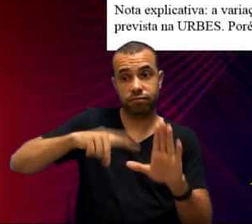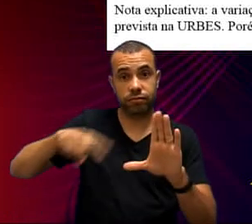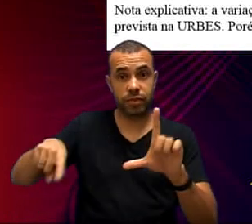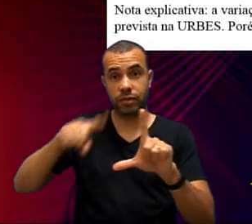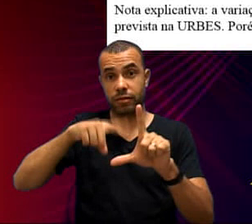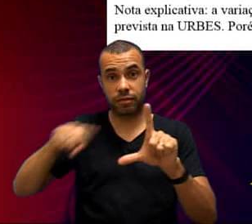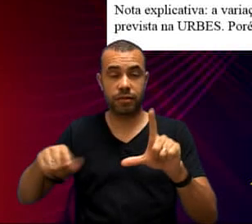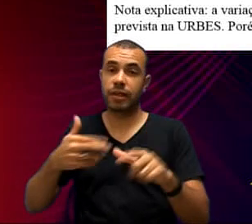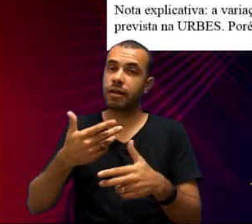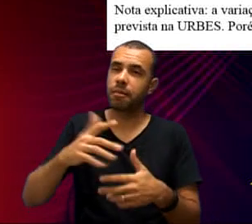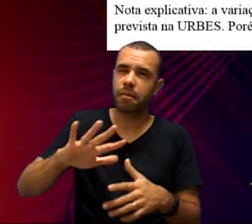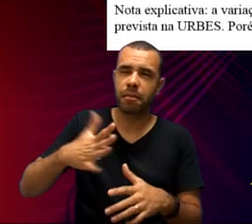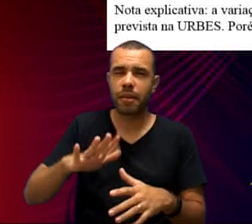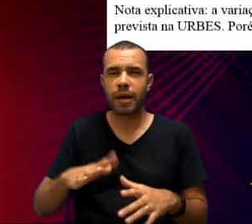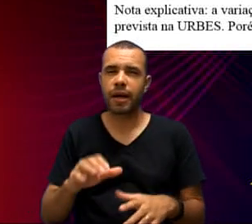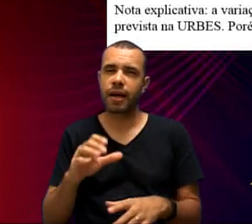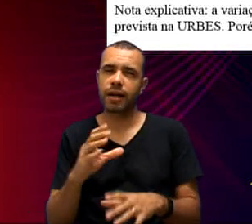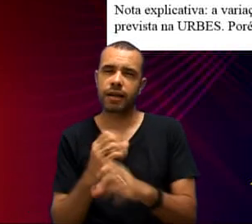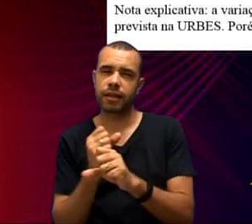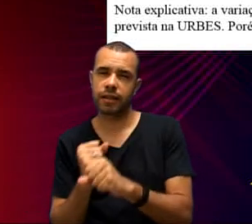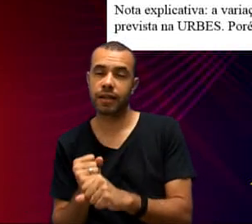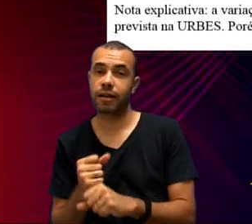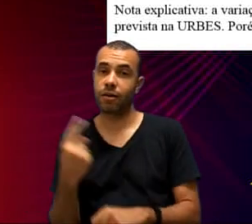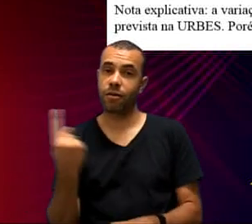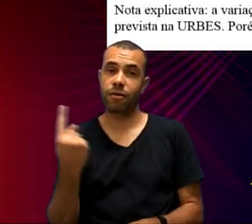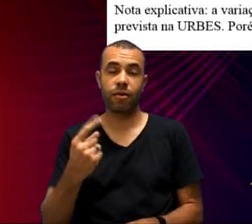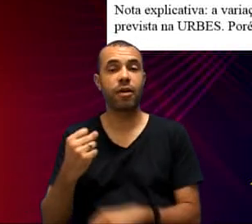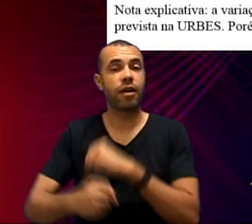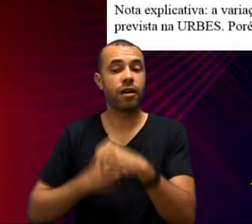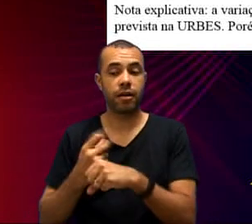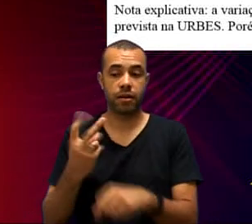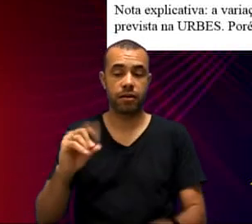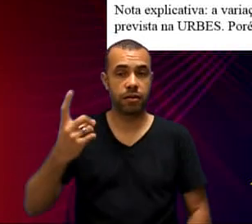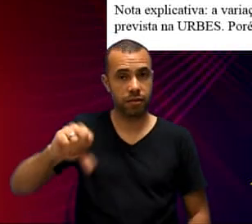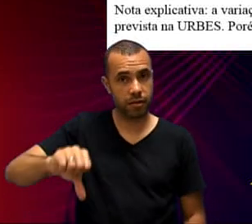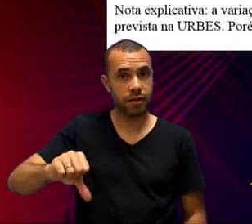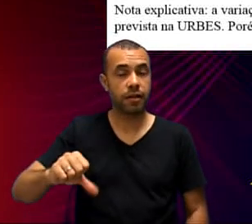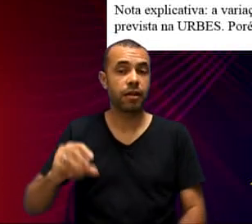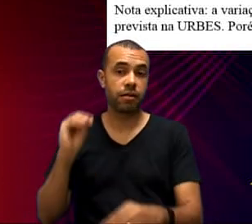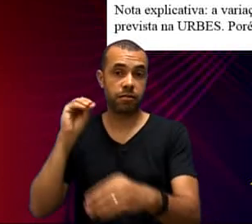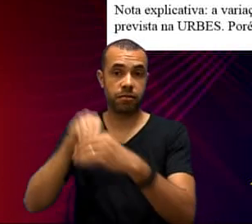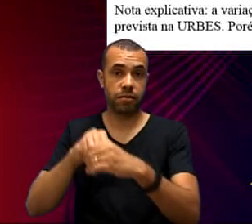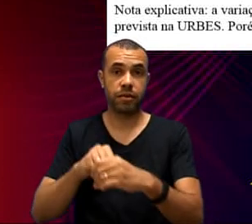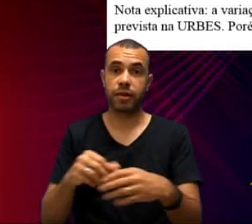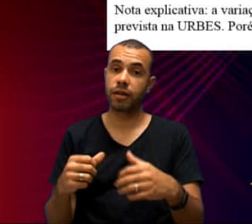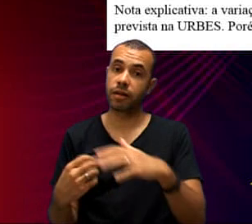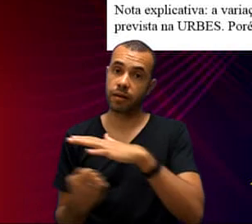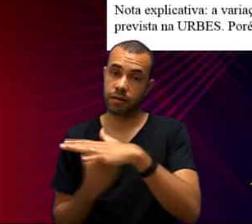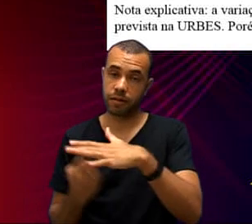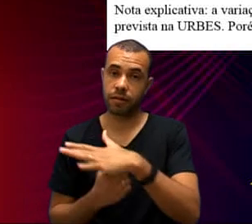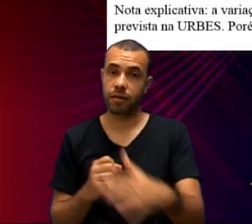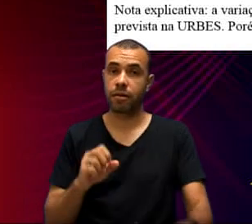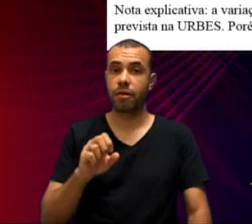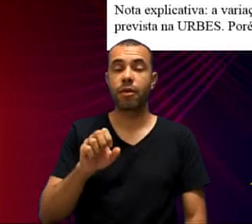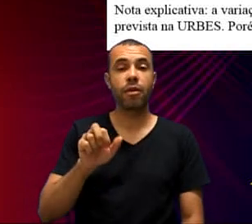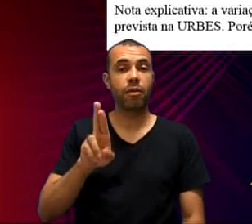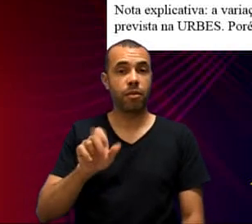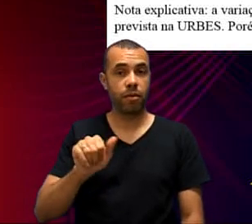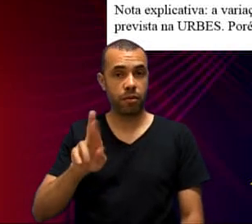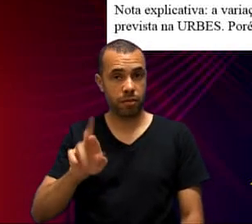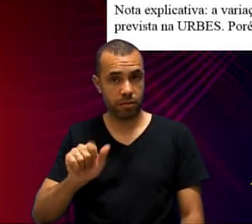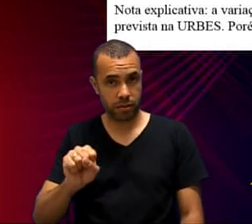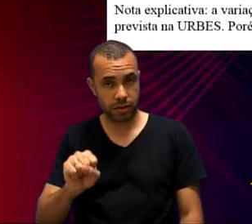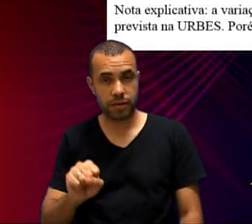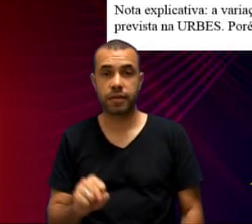Caixa Único, que atualmente, em 2019, ela está prevista dentro da empresa Urbis. Porém, em 2020, ela estará dentro,